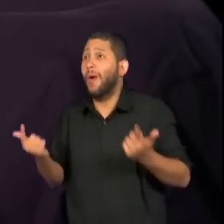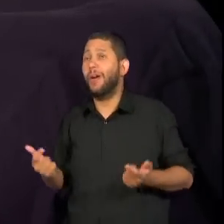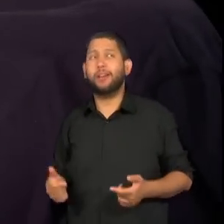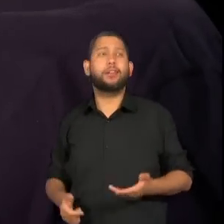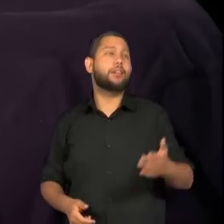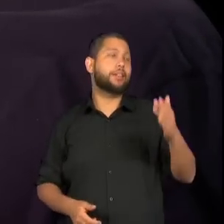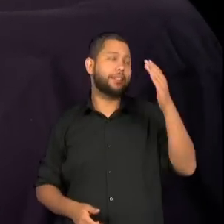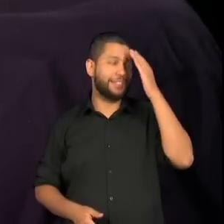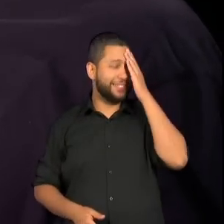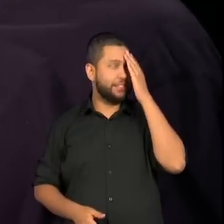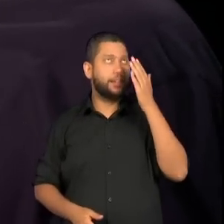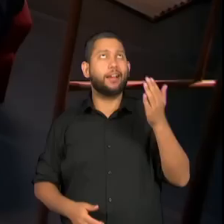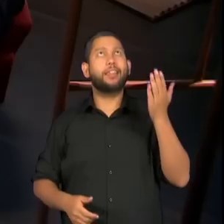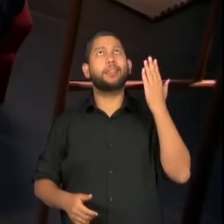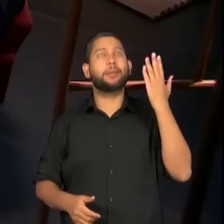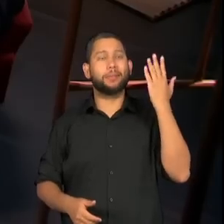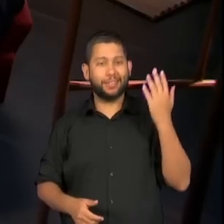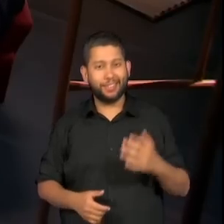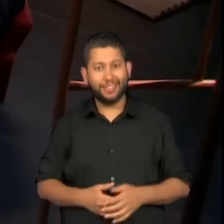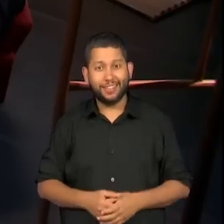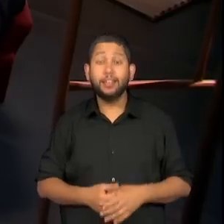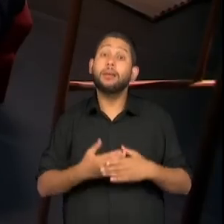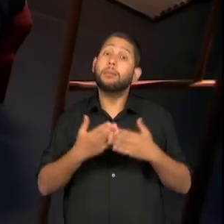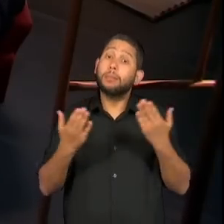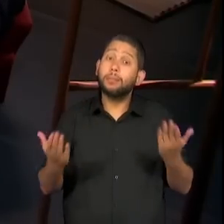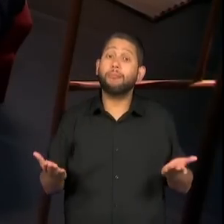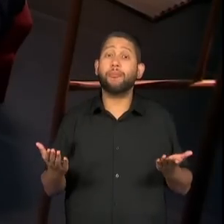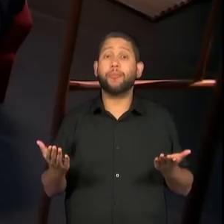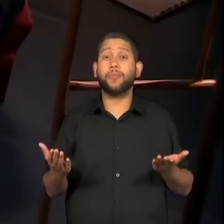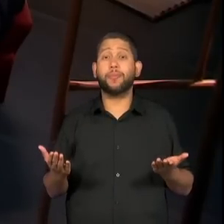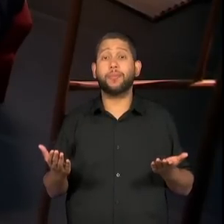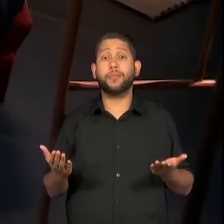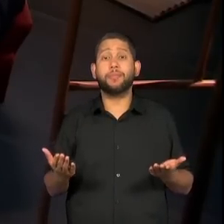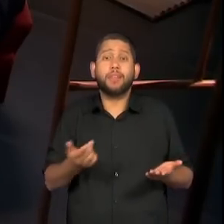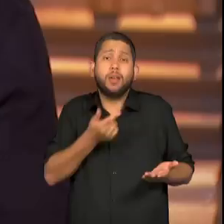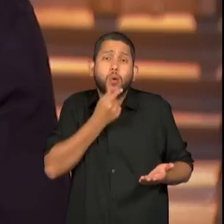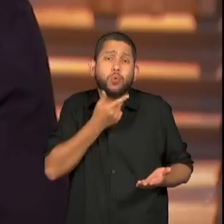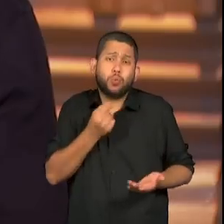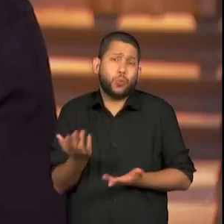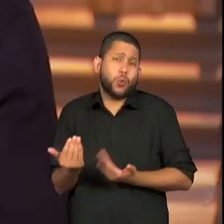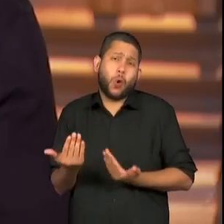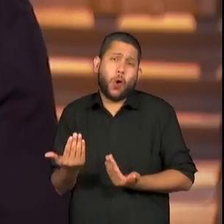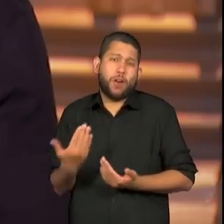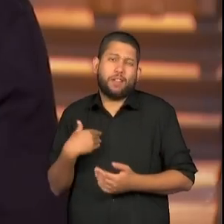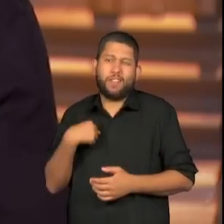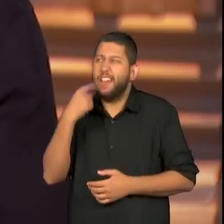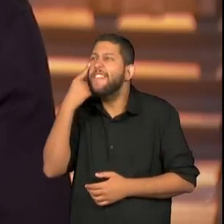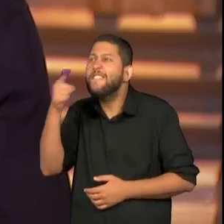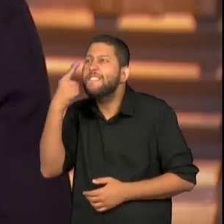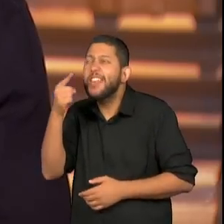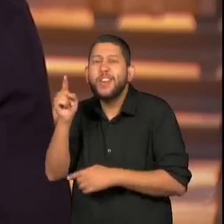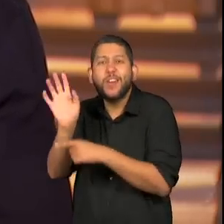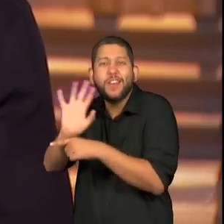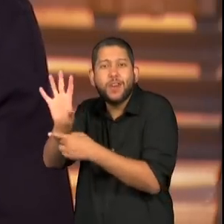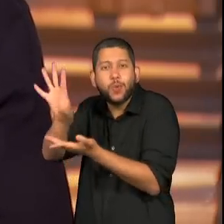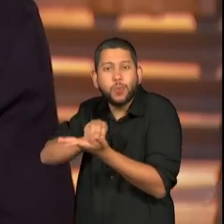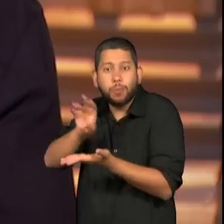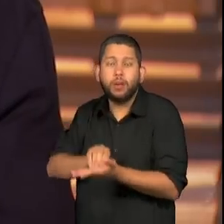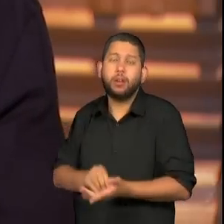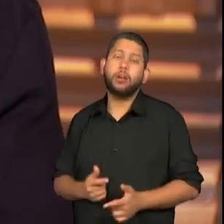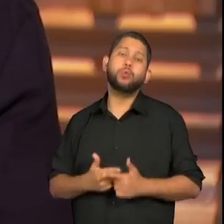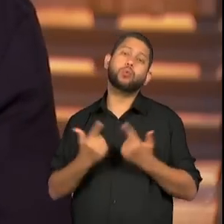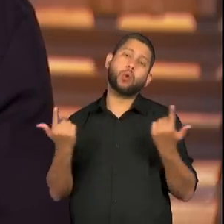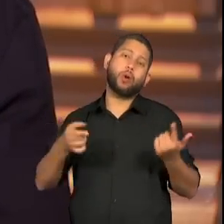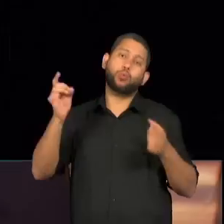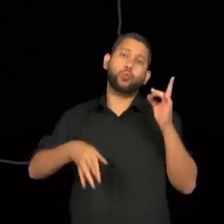Falharam. Ainda bem. Ainda bem, mas era coisa de moleque, né, de jovem. Ainda bem que não estourou, ainda bem que